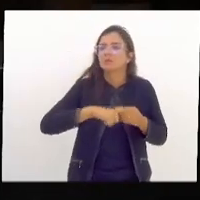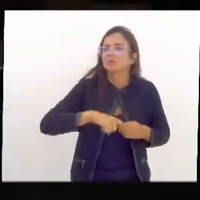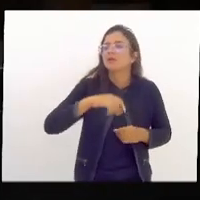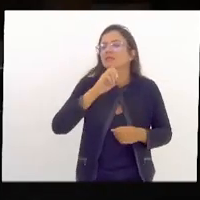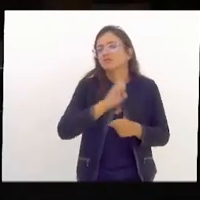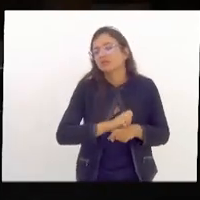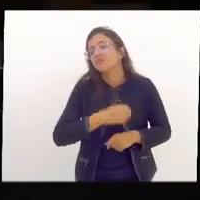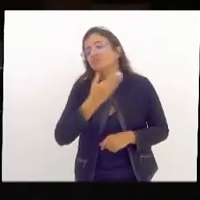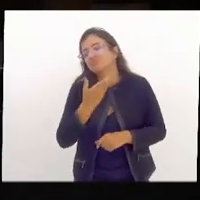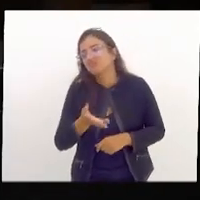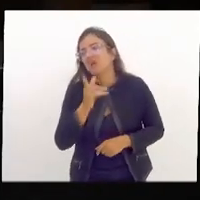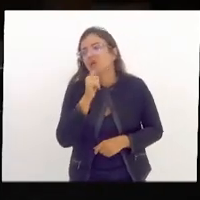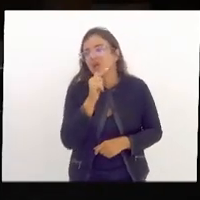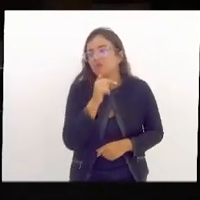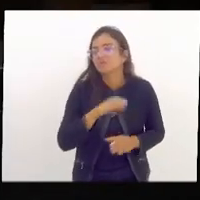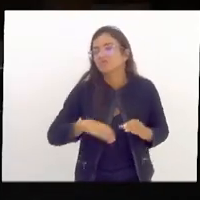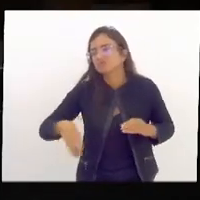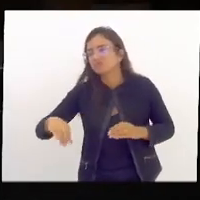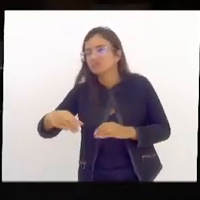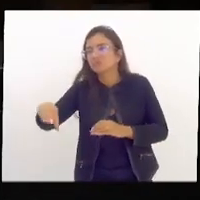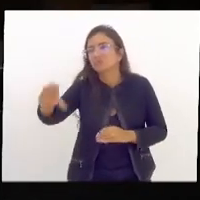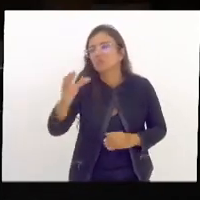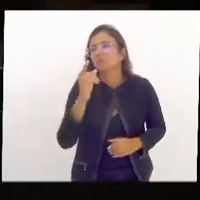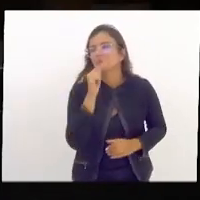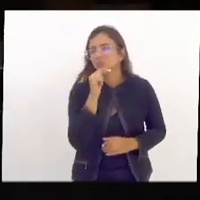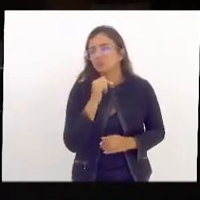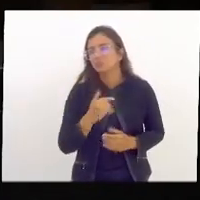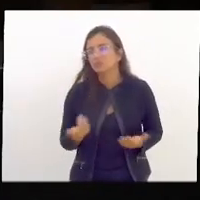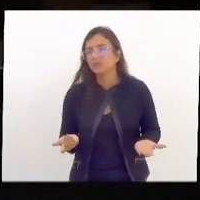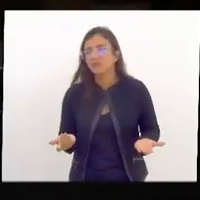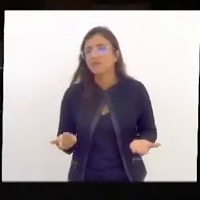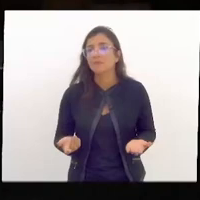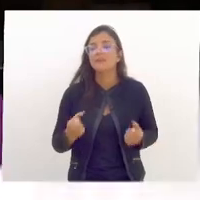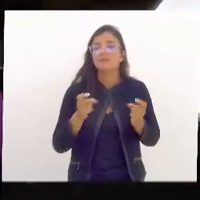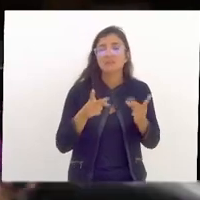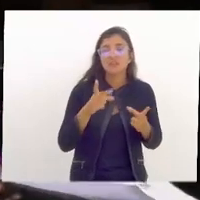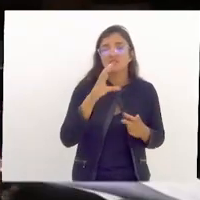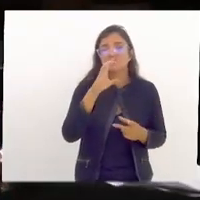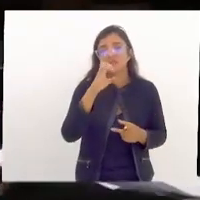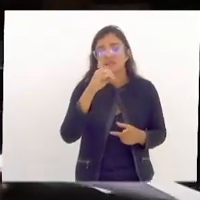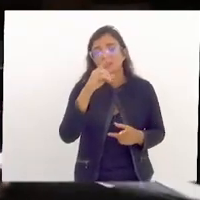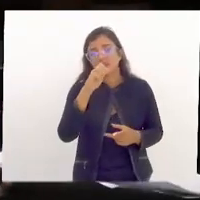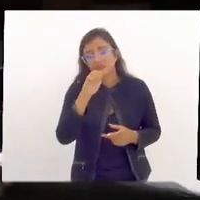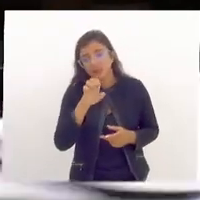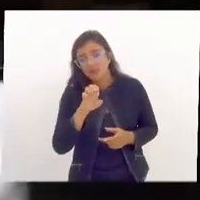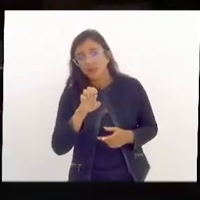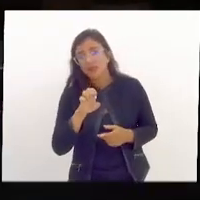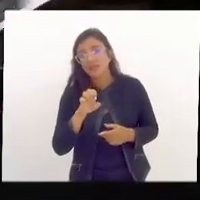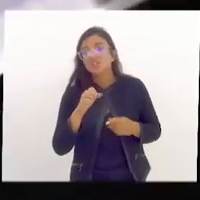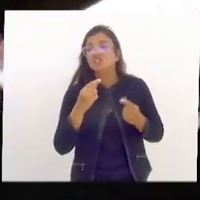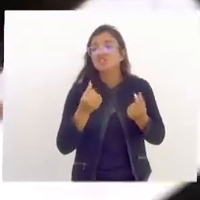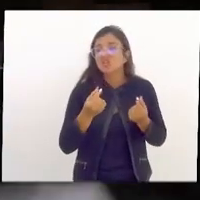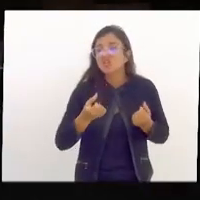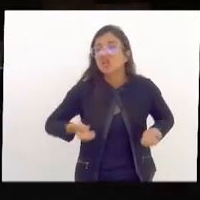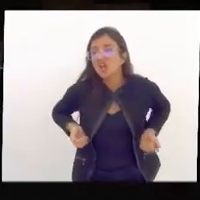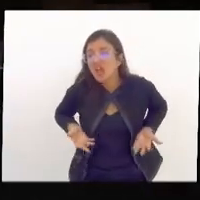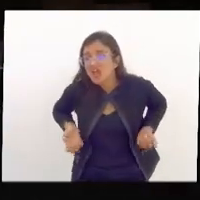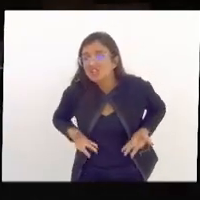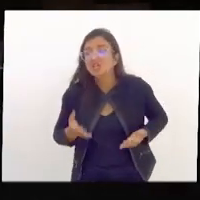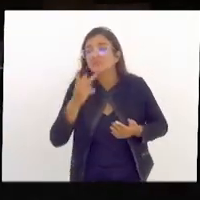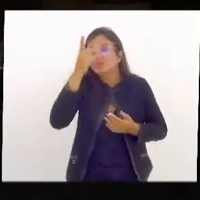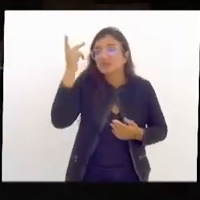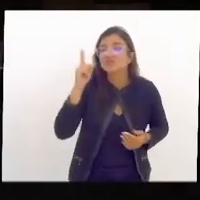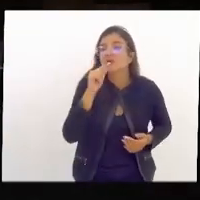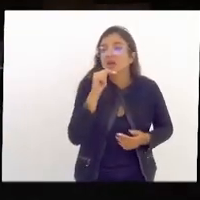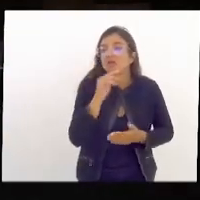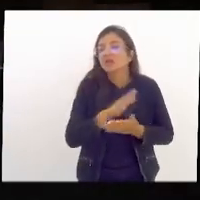água e esgoto. Aqui no Rio de Janeiro, inovaram. Venderam a nossa SEDAI, torraram o dinheiro e cadê agora a população? A população que fica sem água. Obrigado.